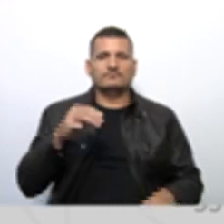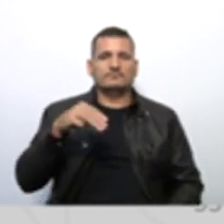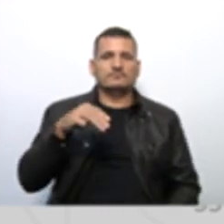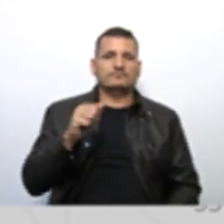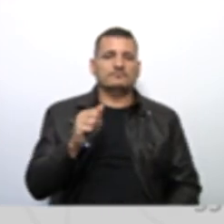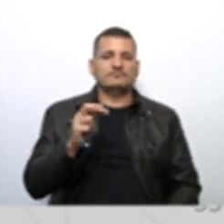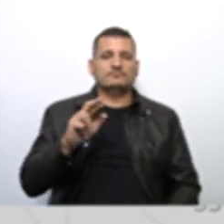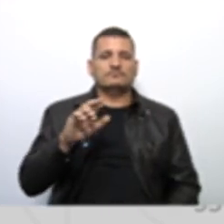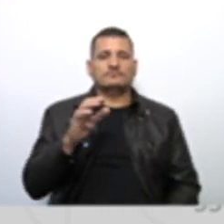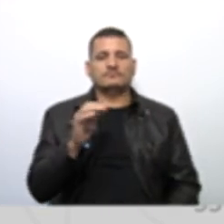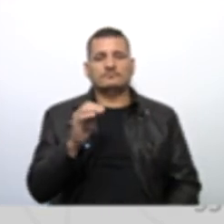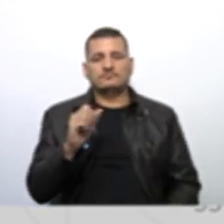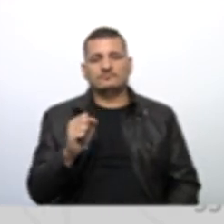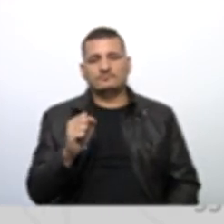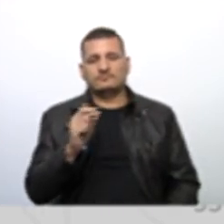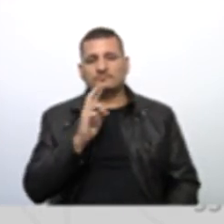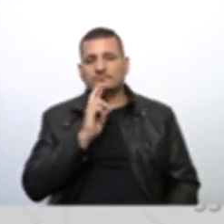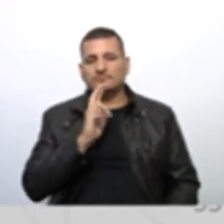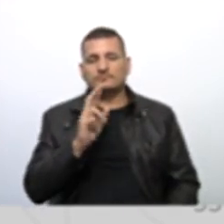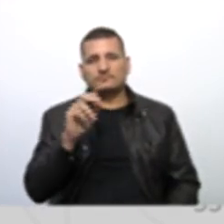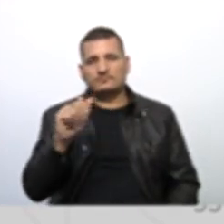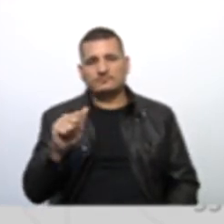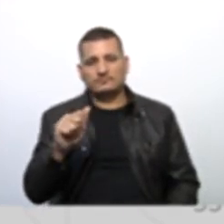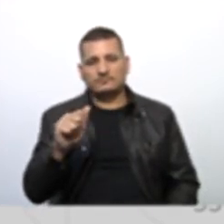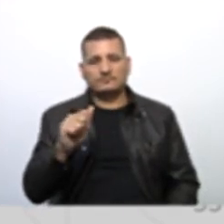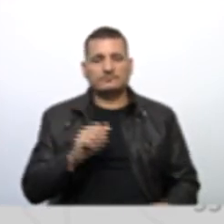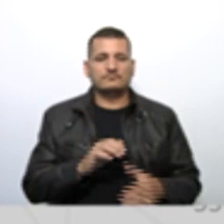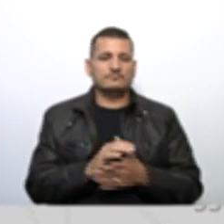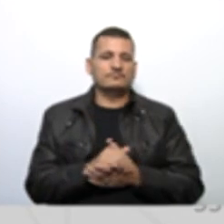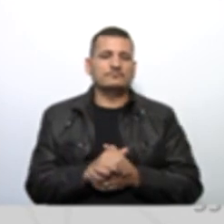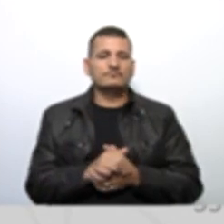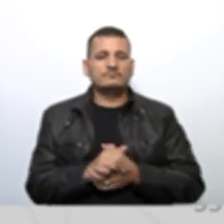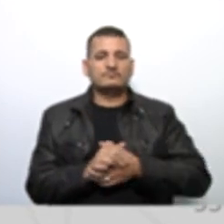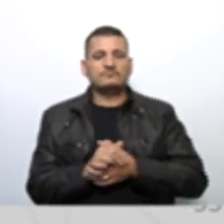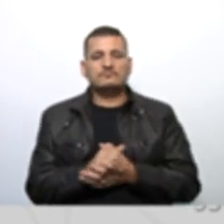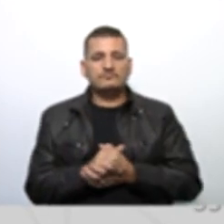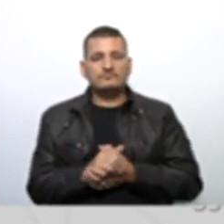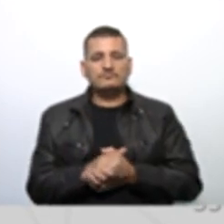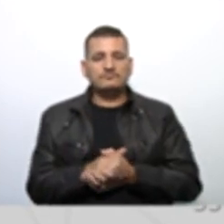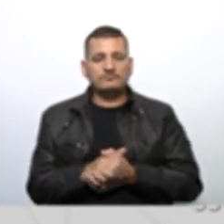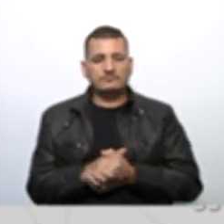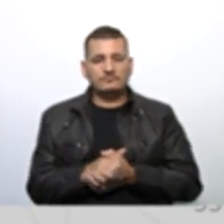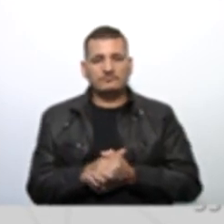ele disse que é a letra A, disse que é anel.